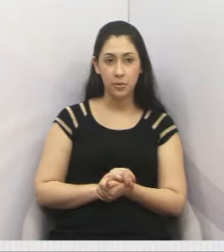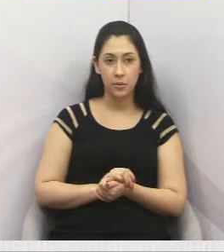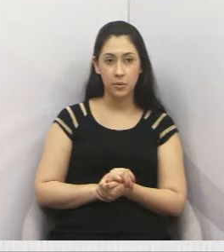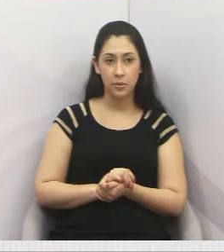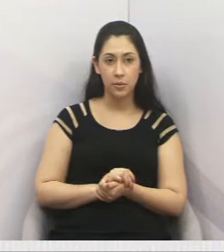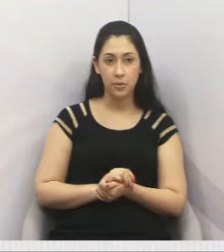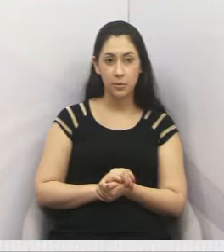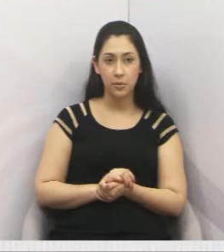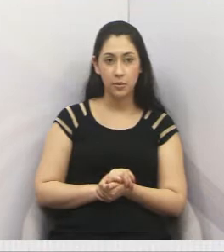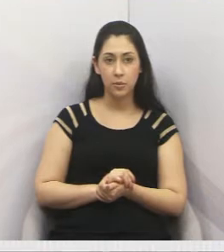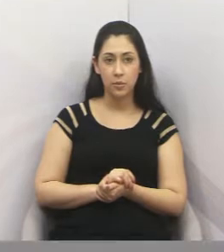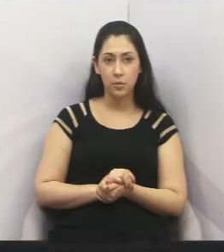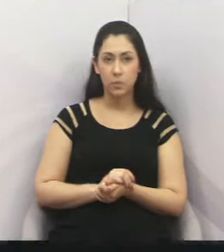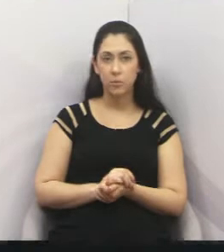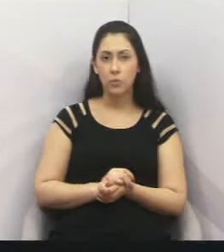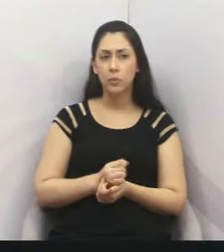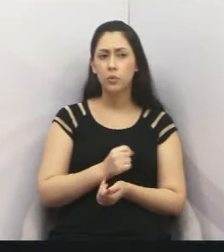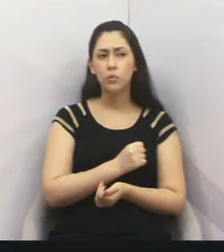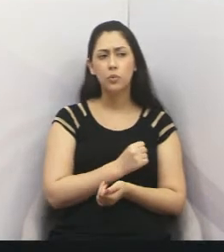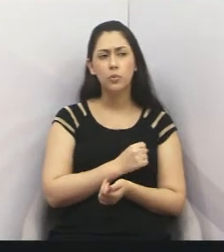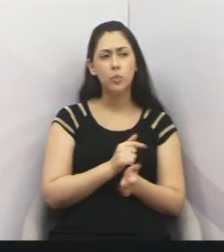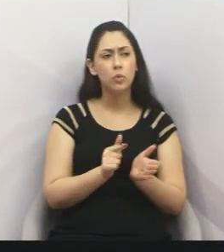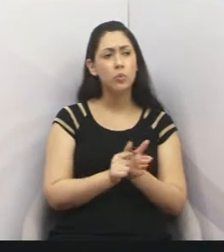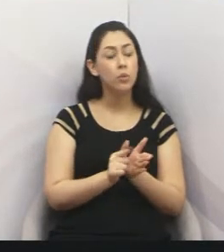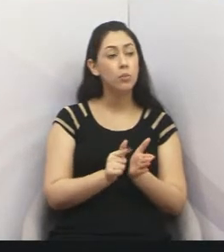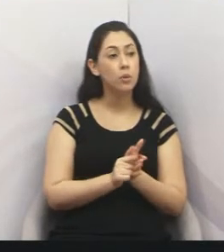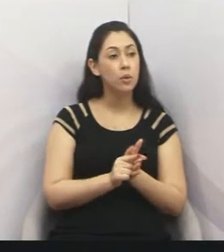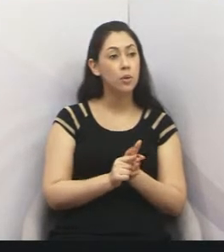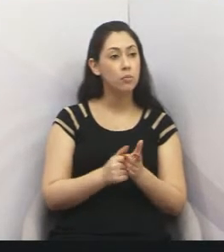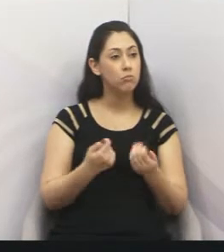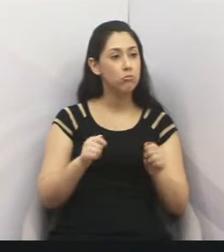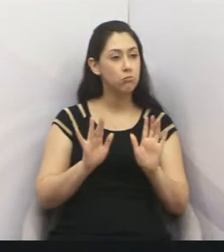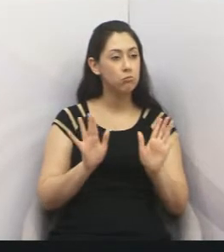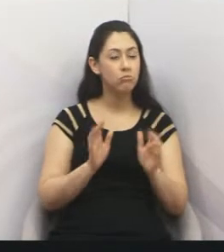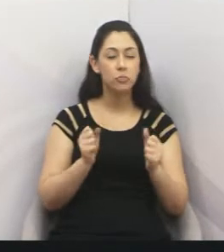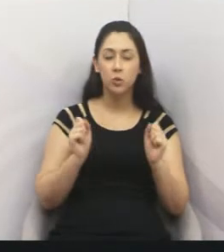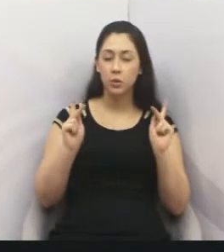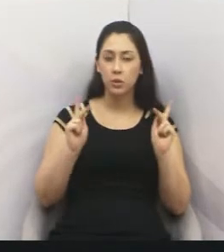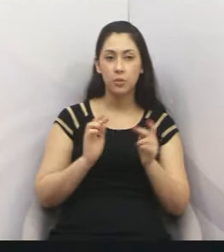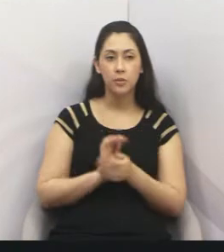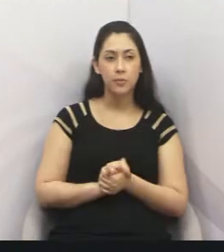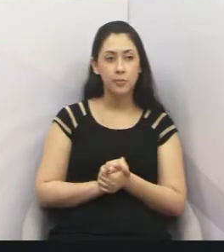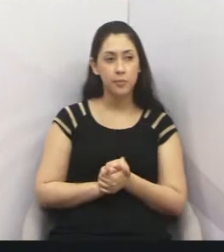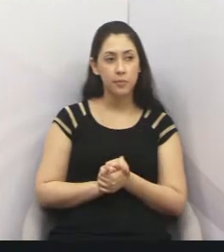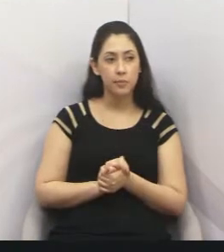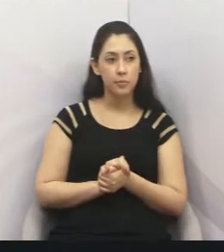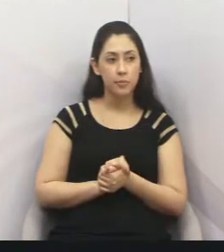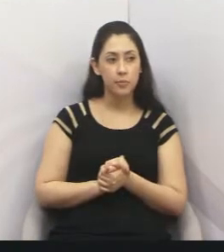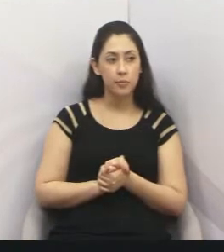Qual que é o número da cédula? Não? Tudo bem.